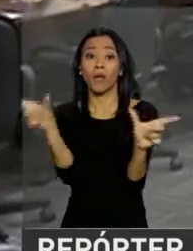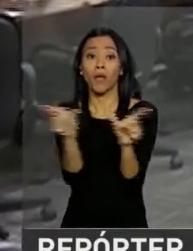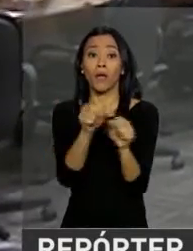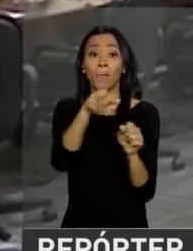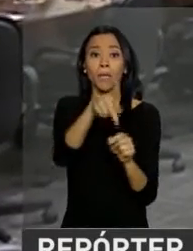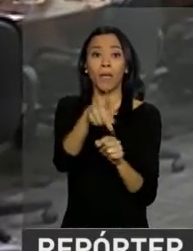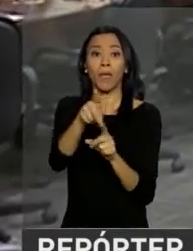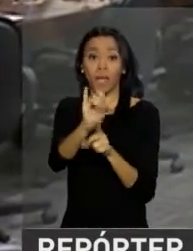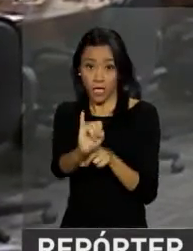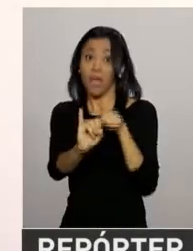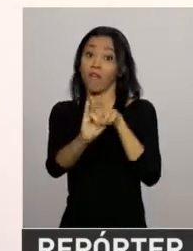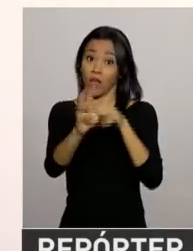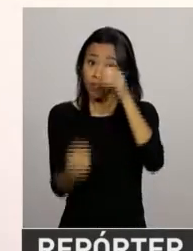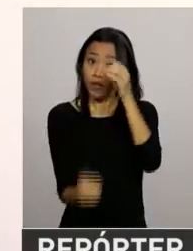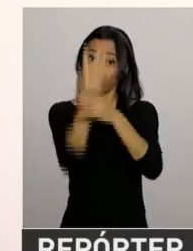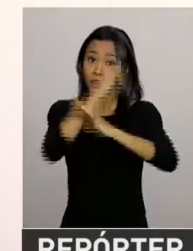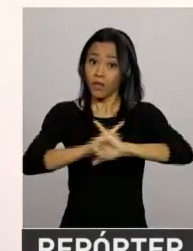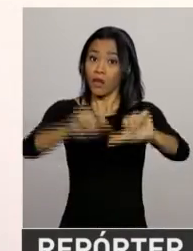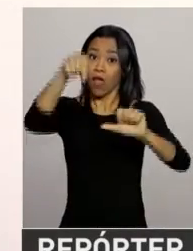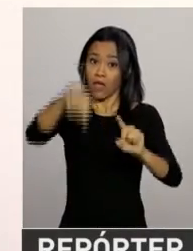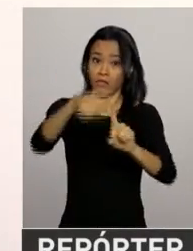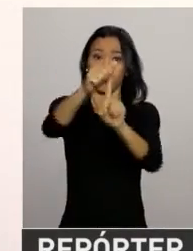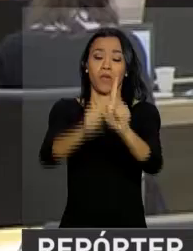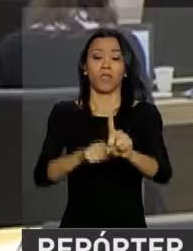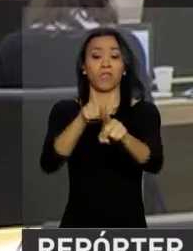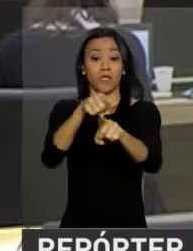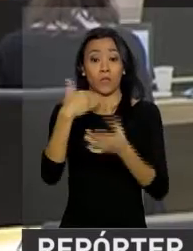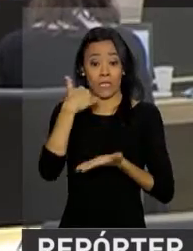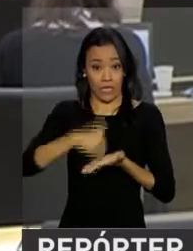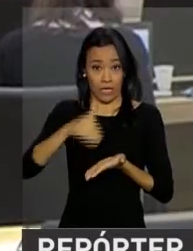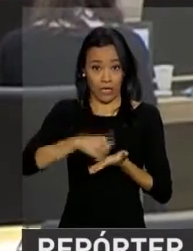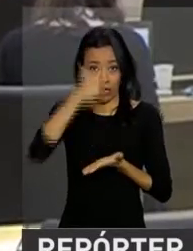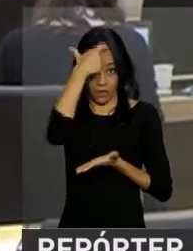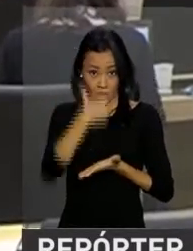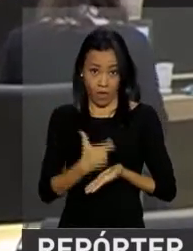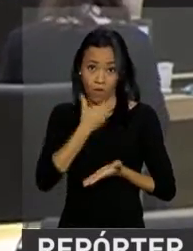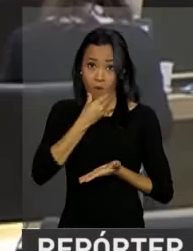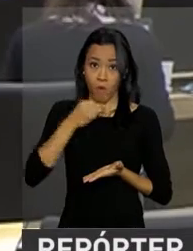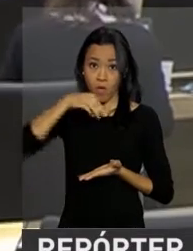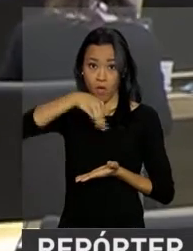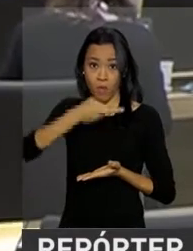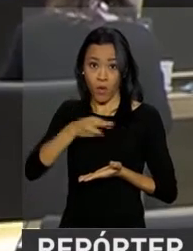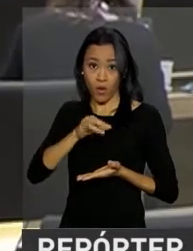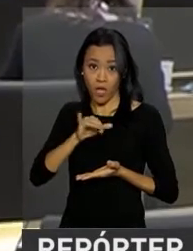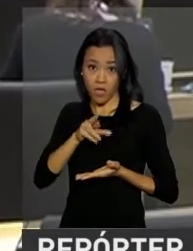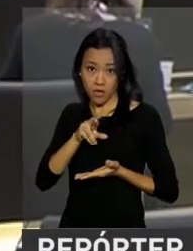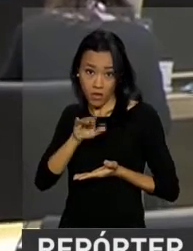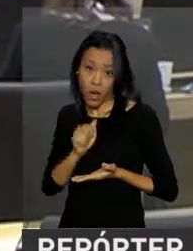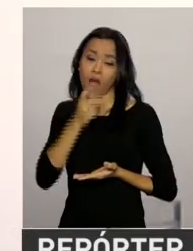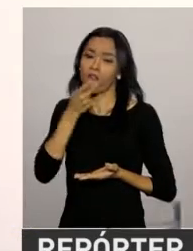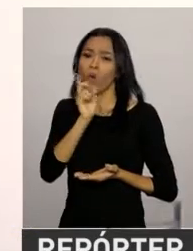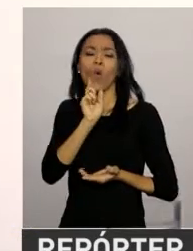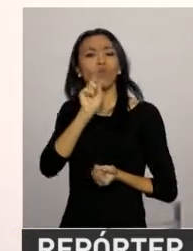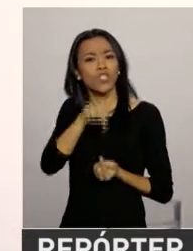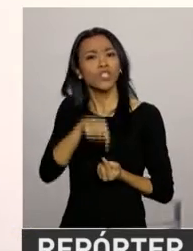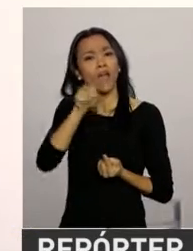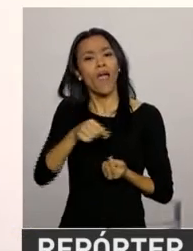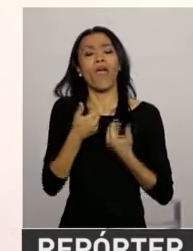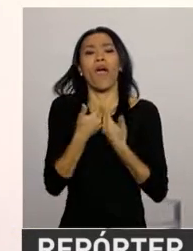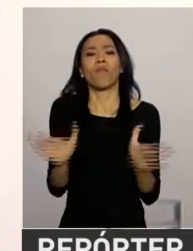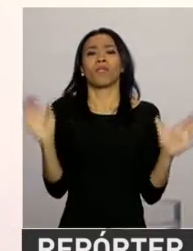oficialmente neste mês o secretário moreira franco disse que a prioridade é a geração de empregos um